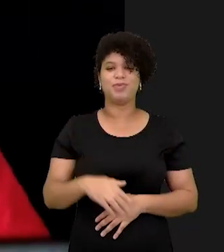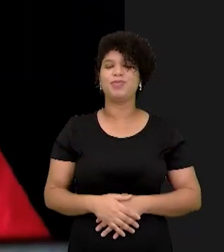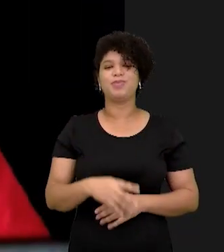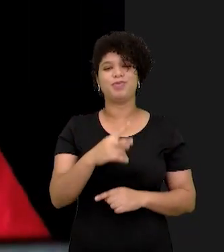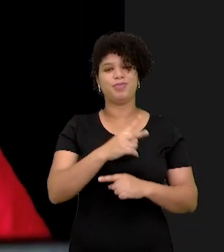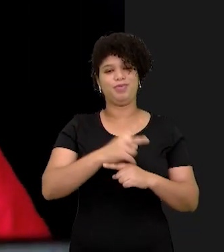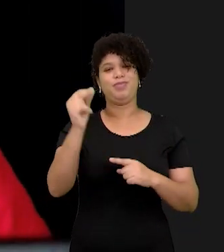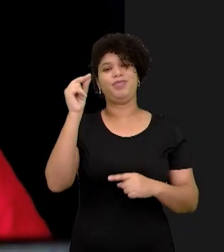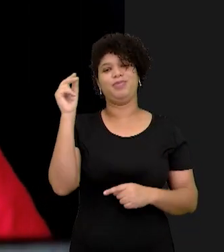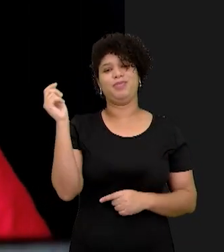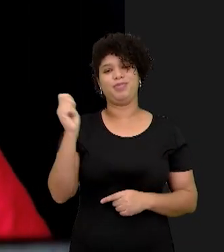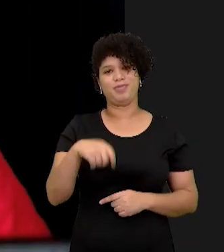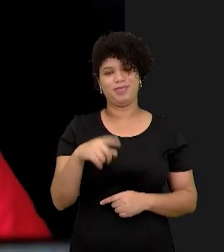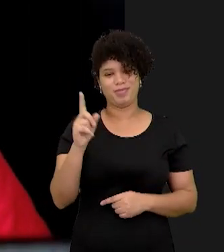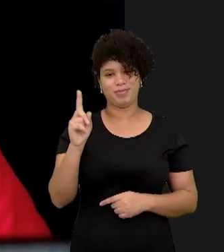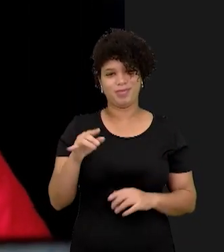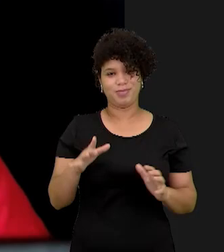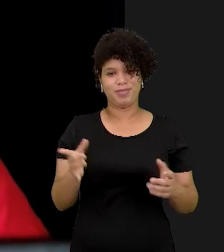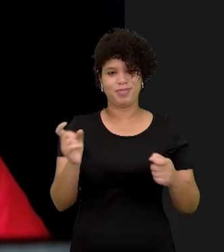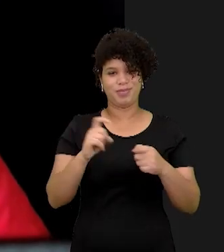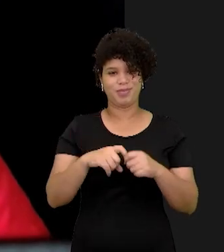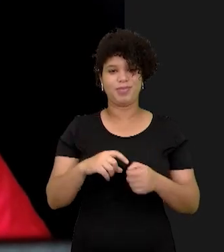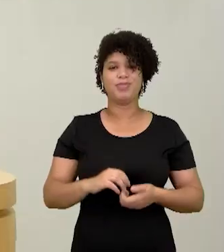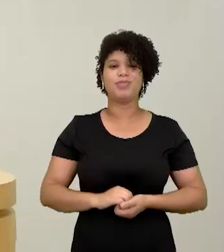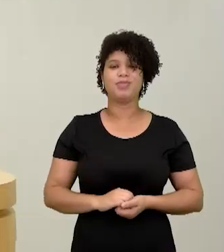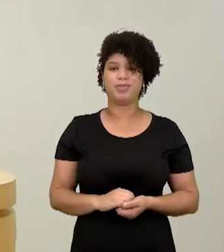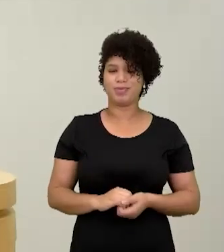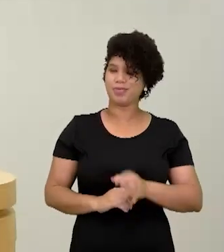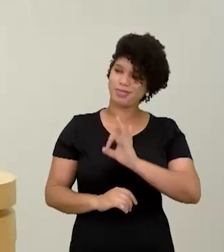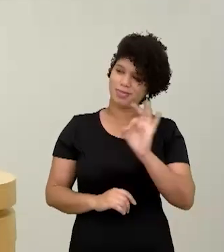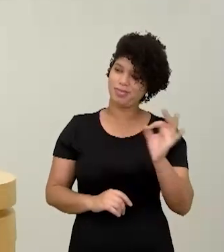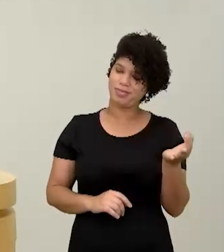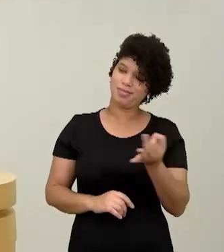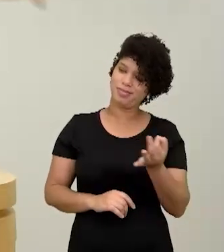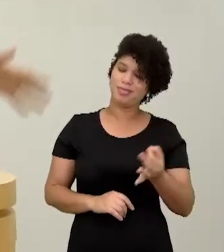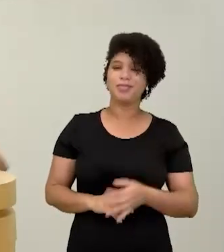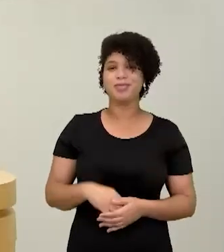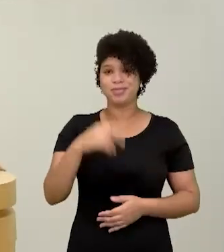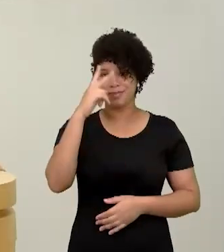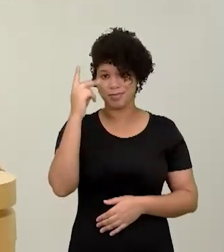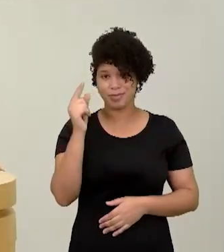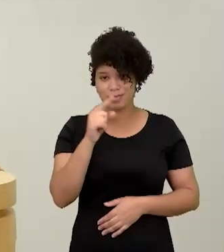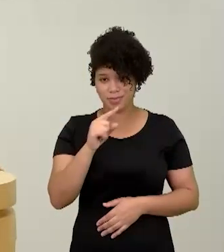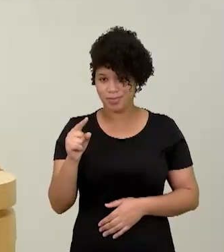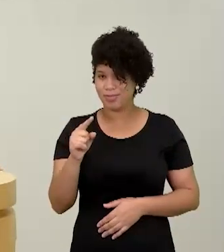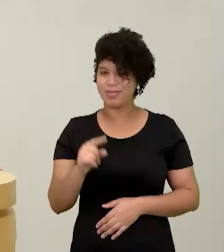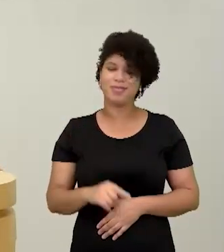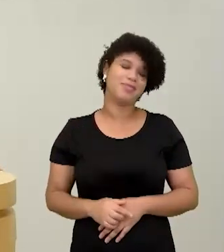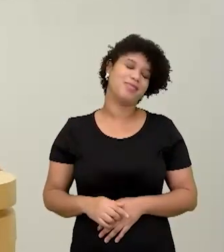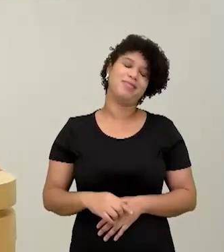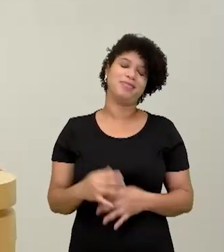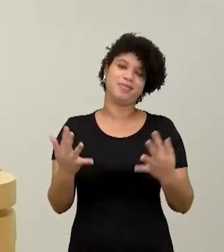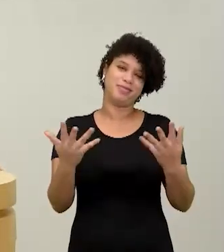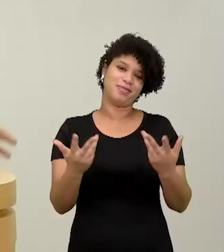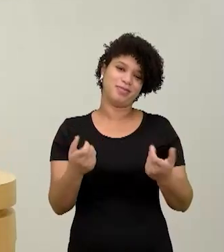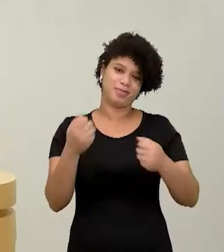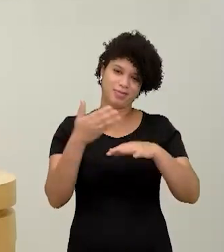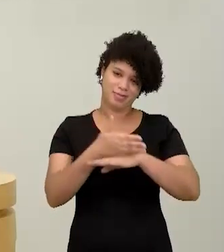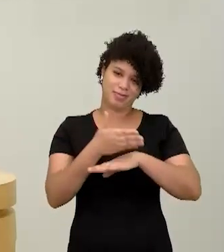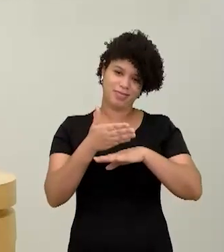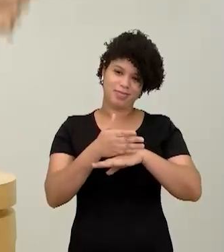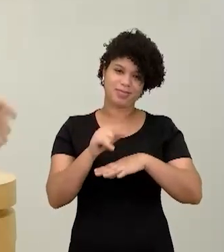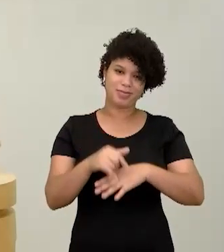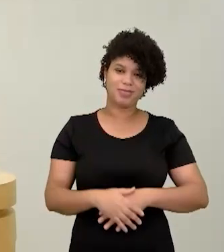vencer mais aí esse momento de retomada. Perfeito, professor. Pessoal, vocês sempre brilhantes, maravilhosos,